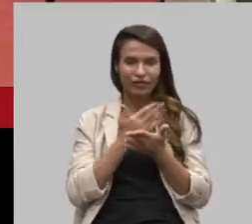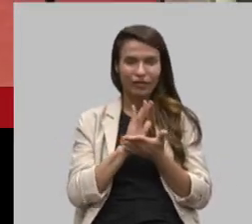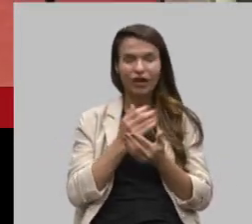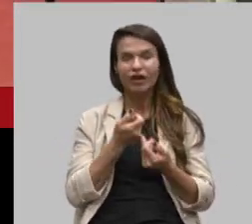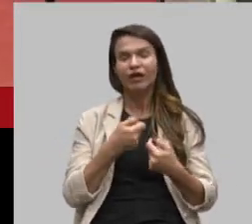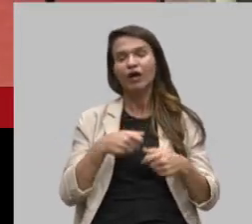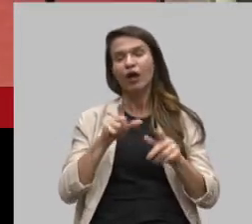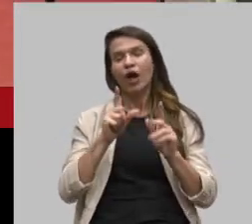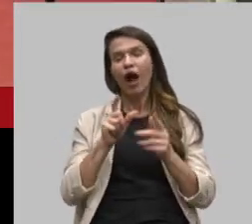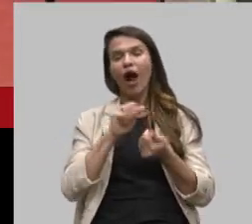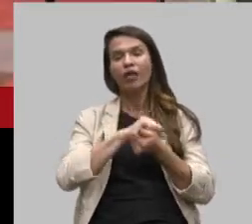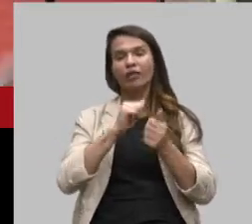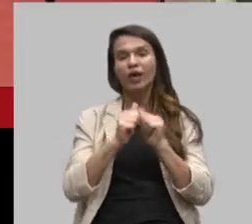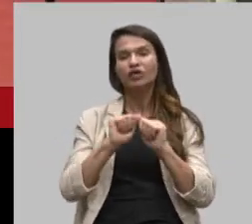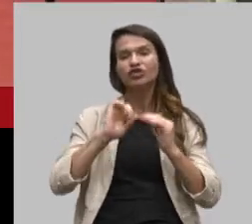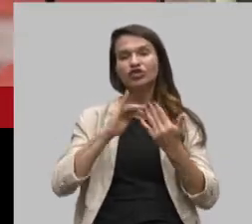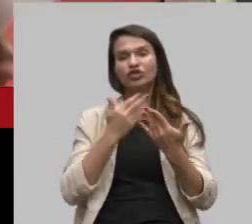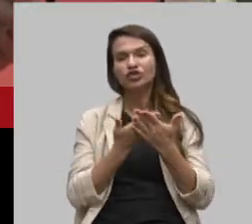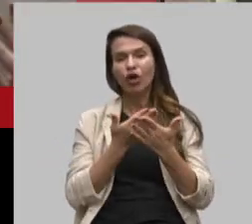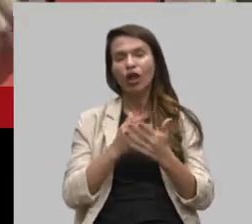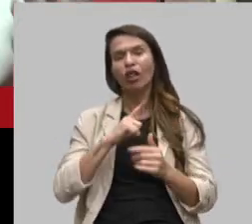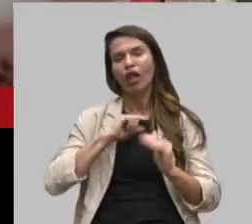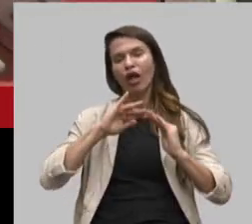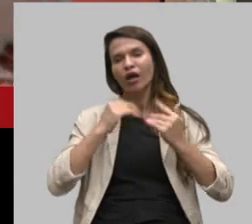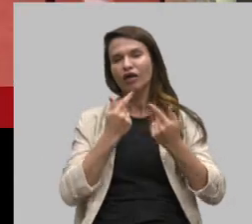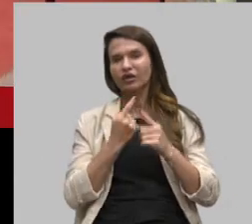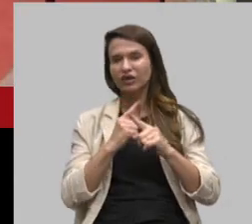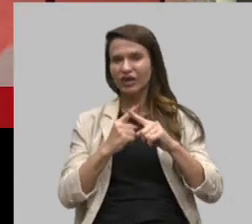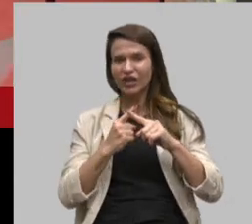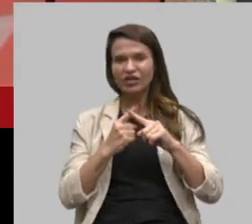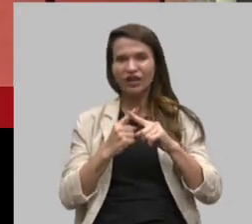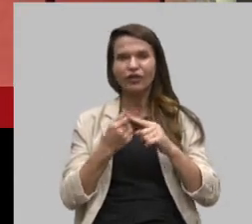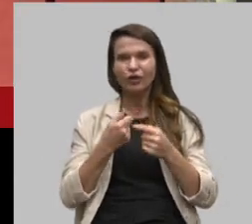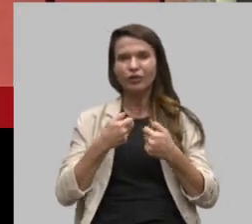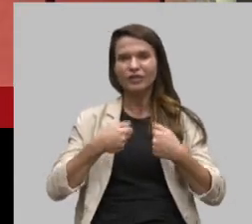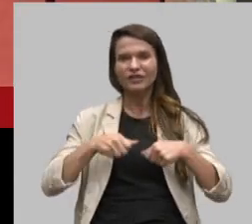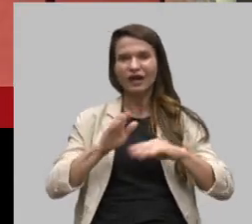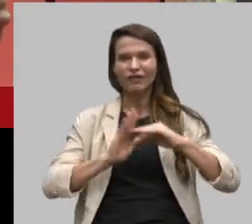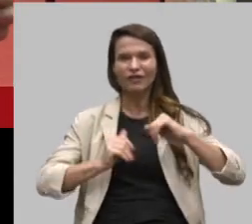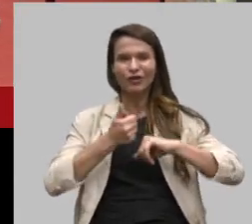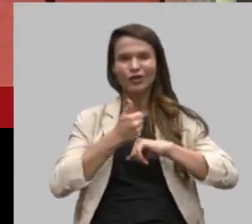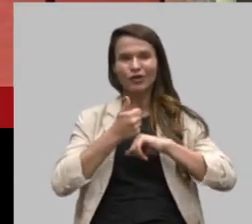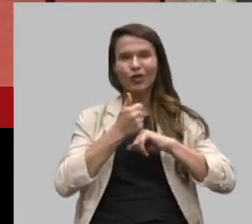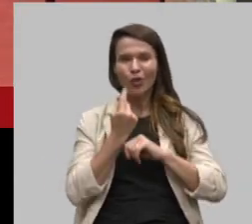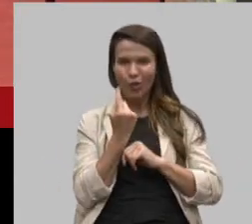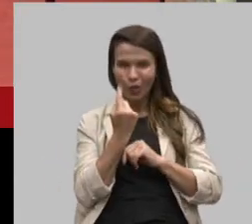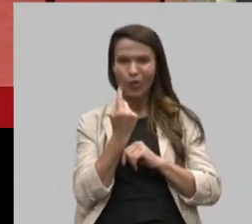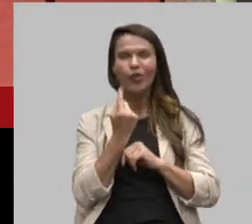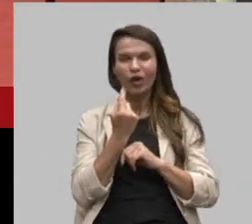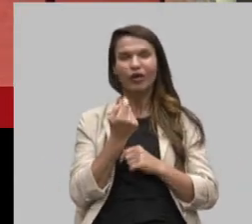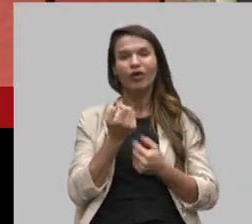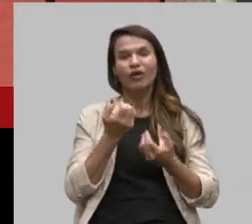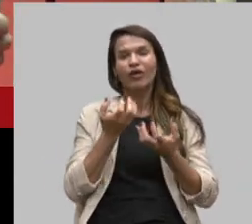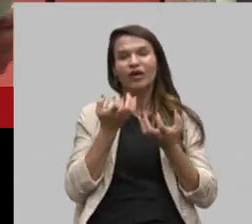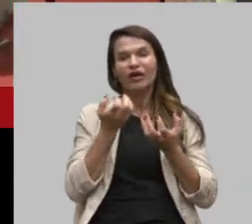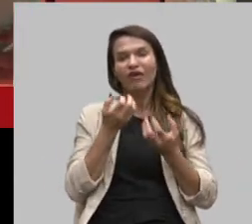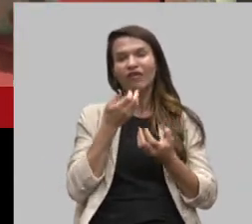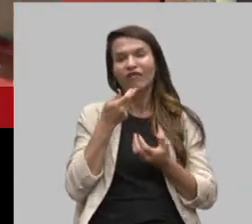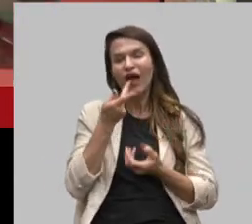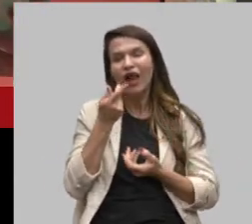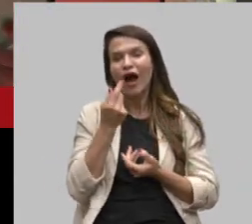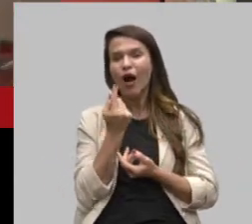escolas que já existem em igrejas precisaria apenas de um profissional e eu quero citar um dado aqui bem importante porque eu acho que vocês estão sendo